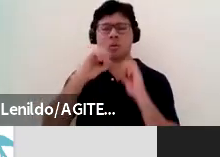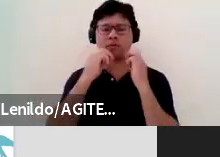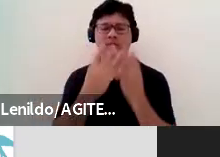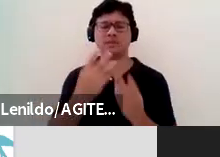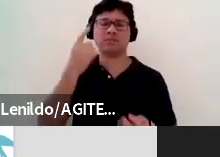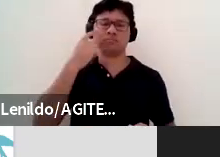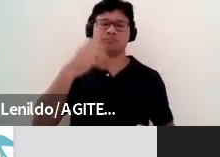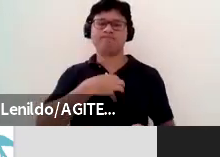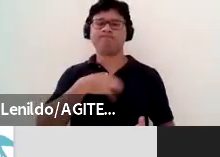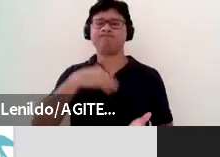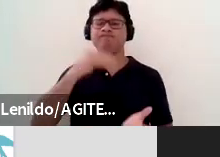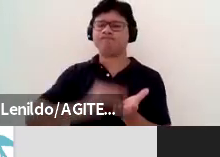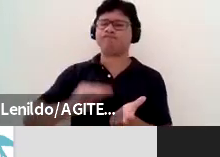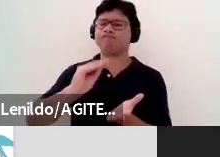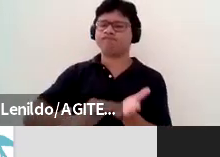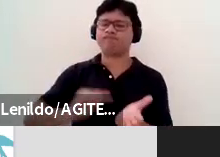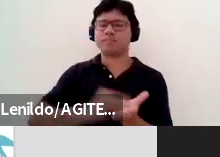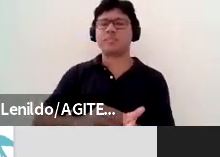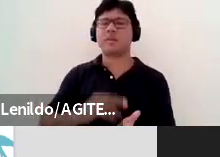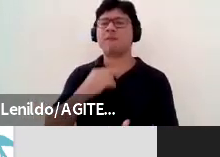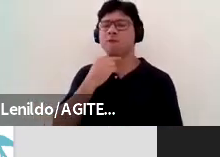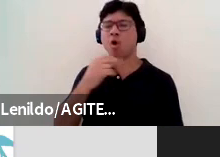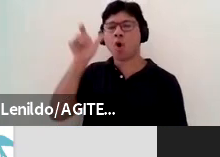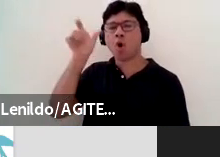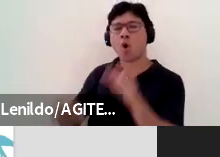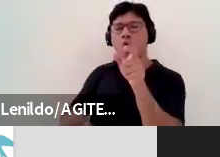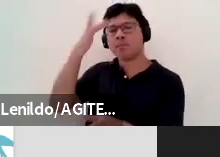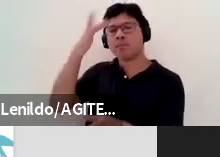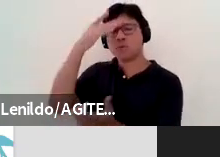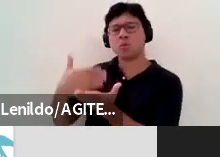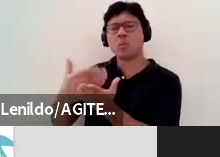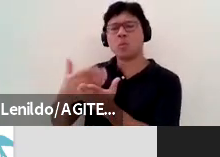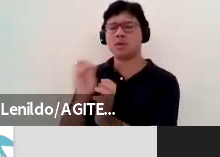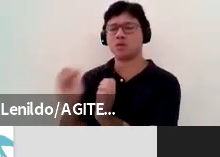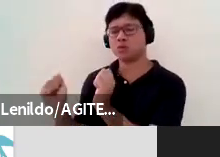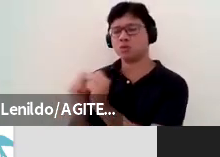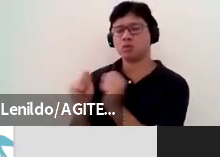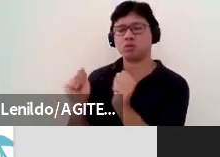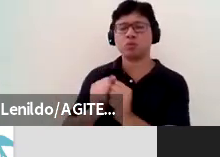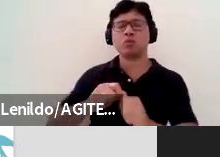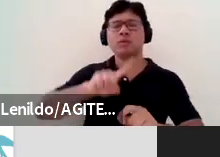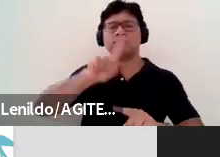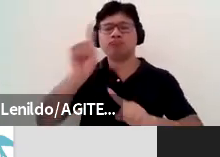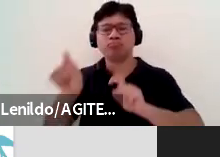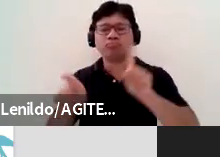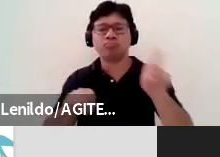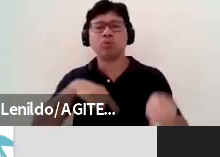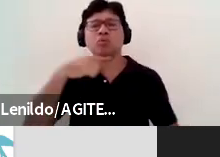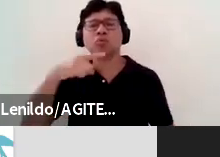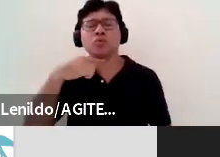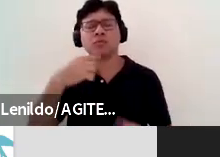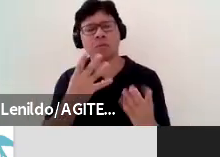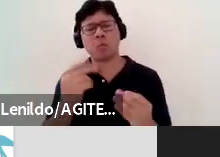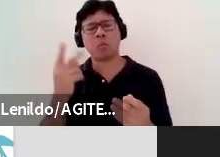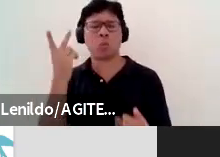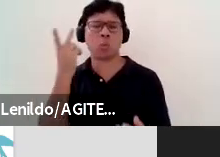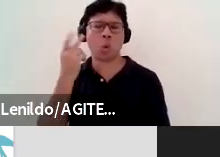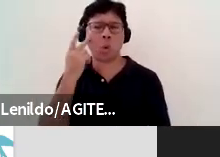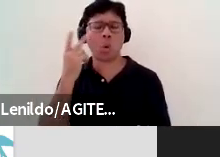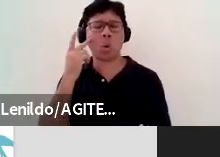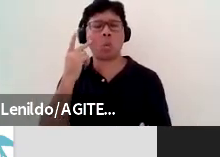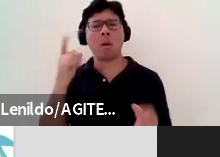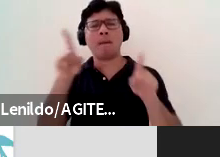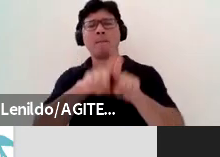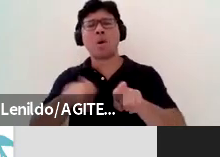dar esse espaço, essa voz para os iniciantes perguntarem, né? São dúvidas muito recorrentes e comuns para quem está começando. A gente já esteve